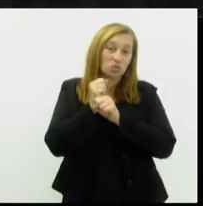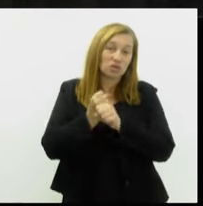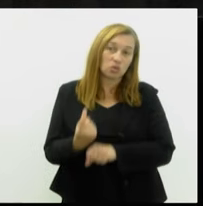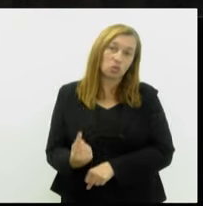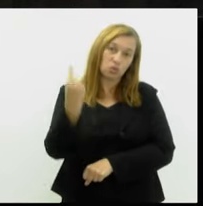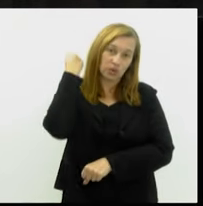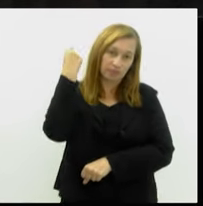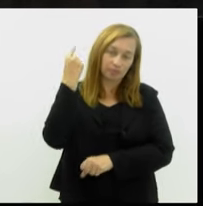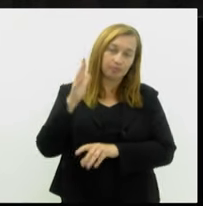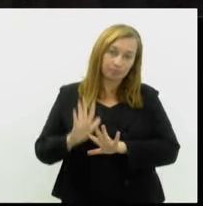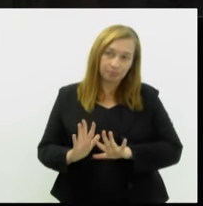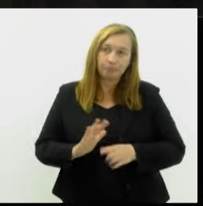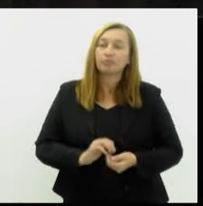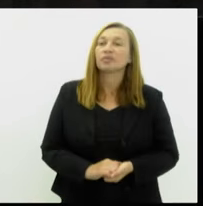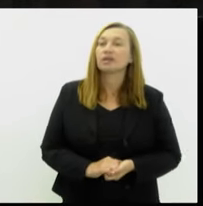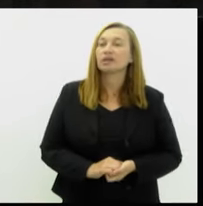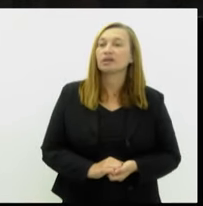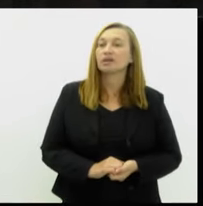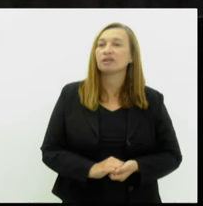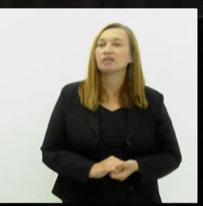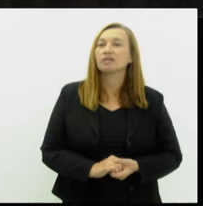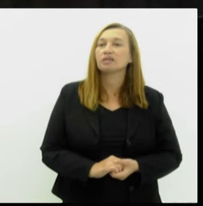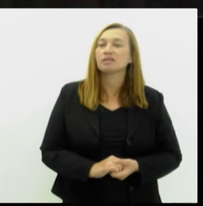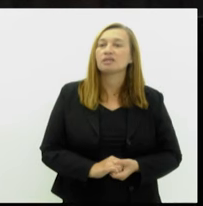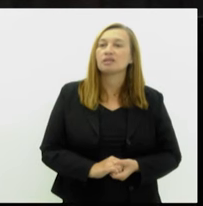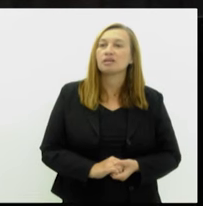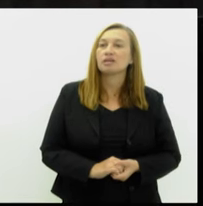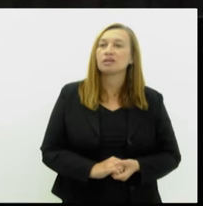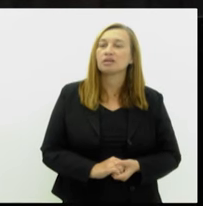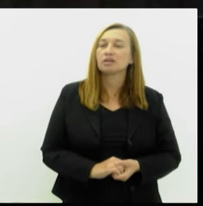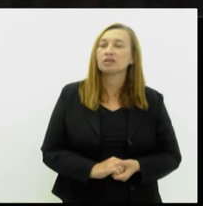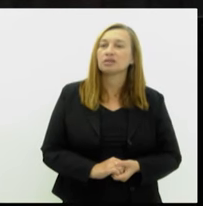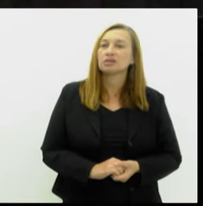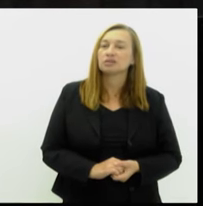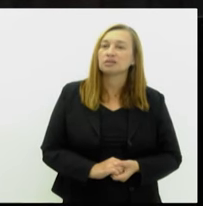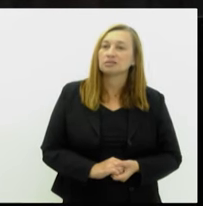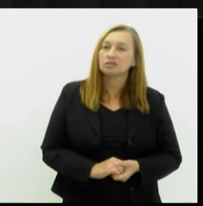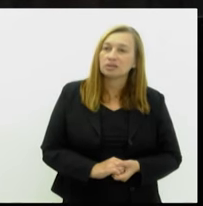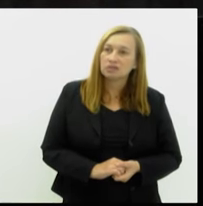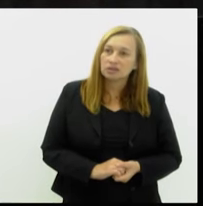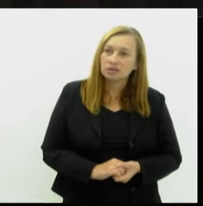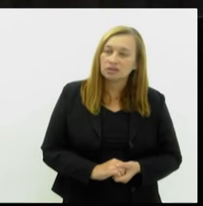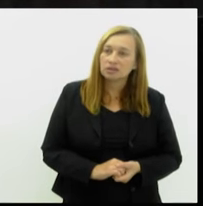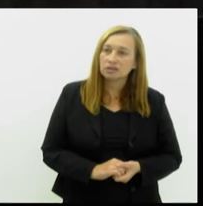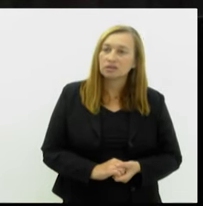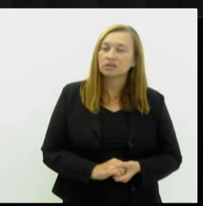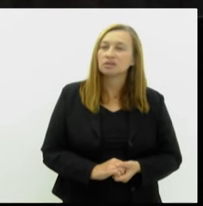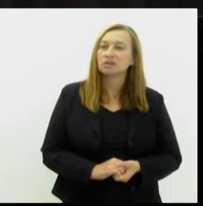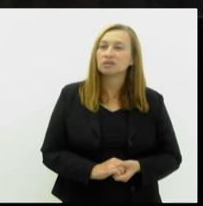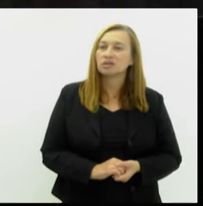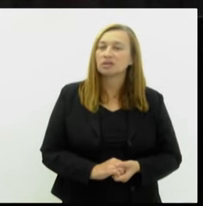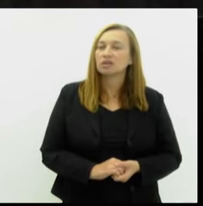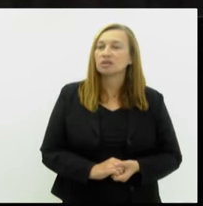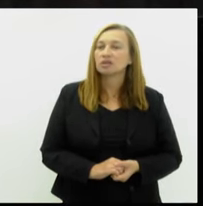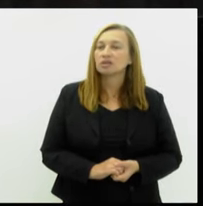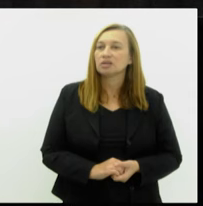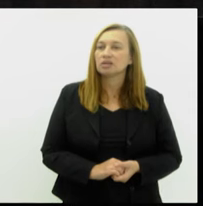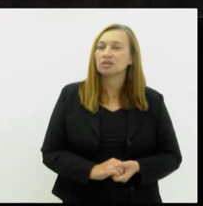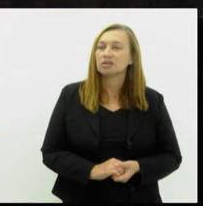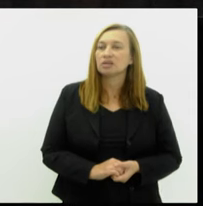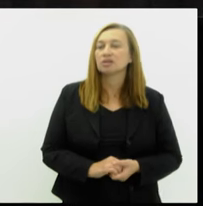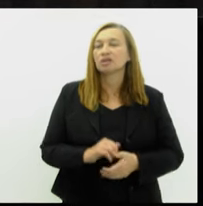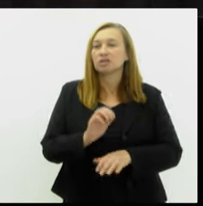atrás, colocou algo alvissareiro, que era o Estado